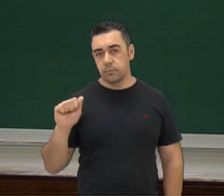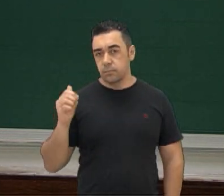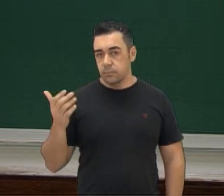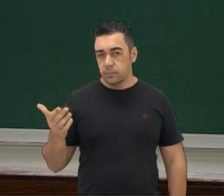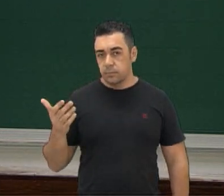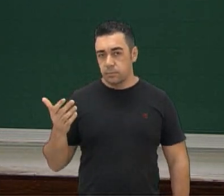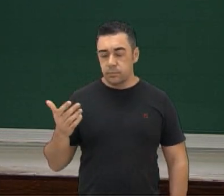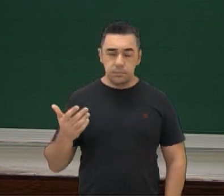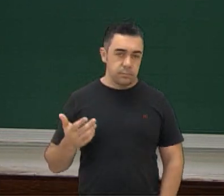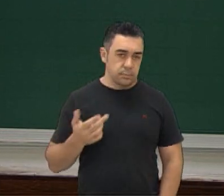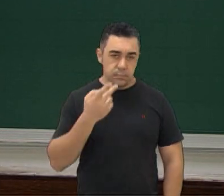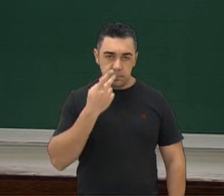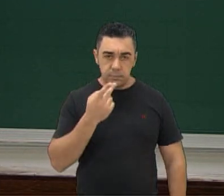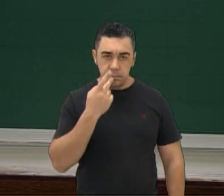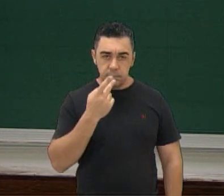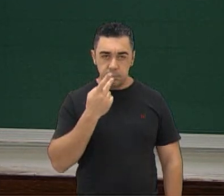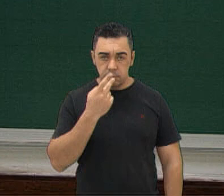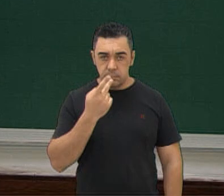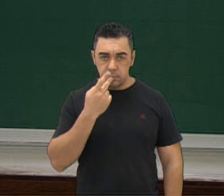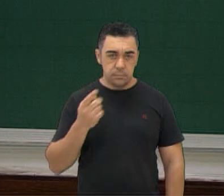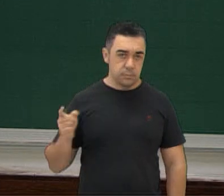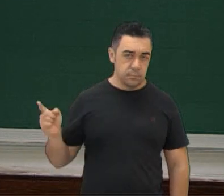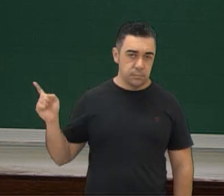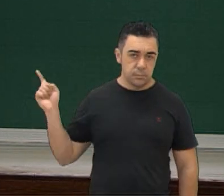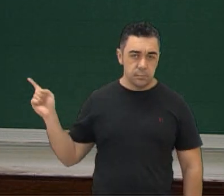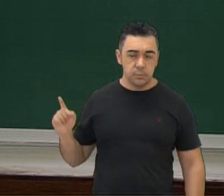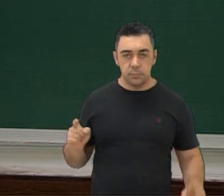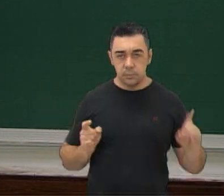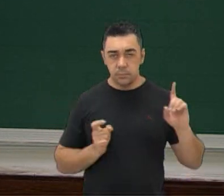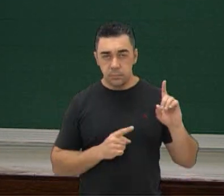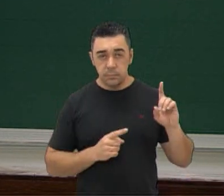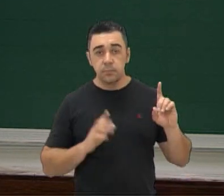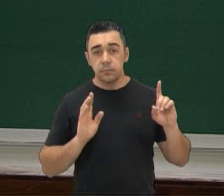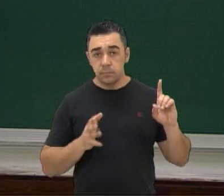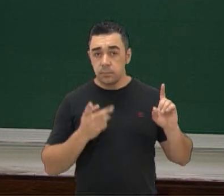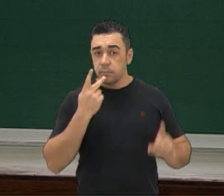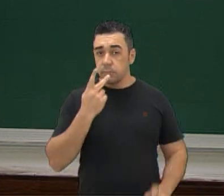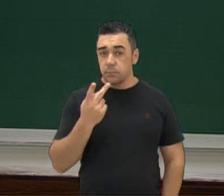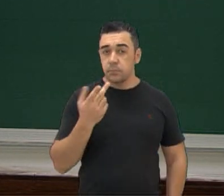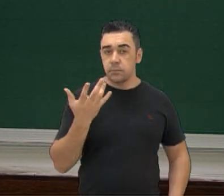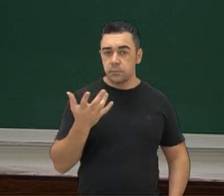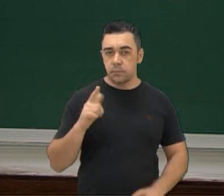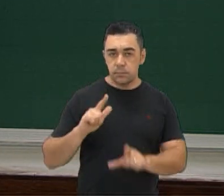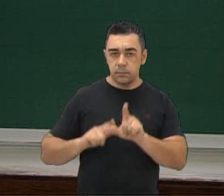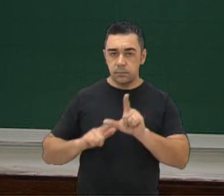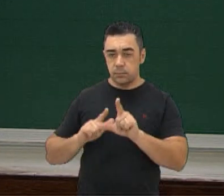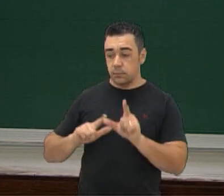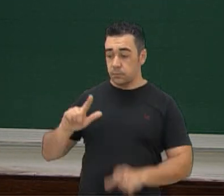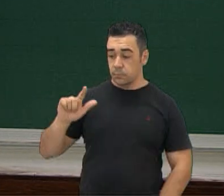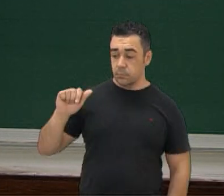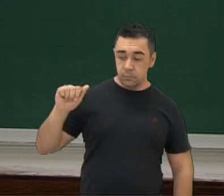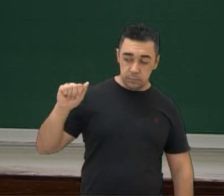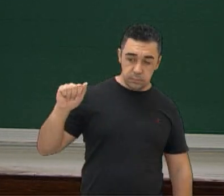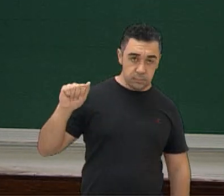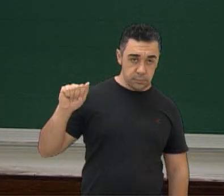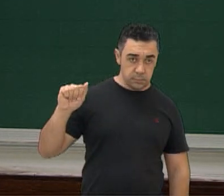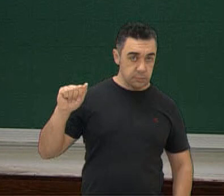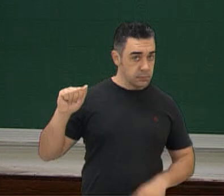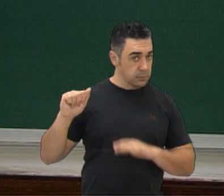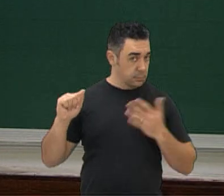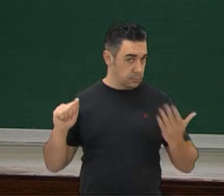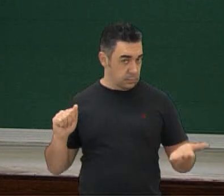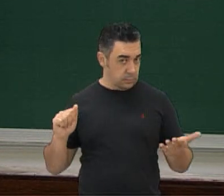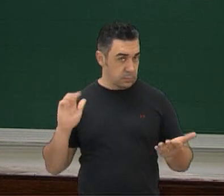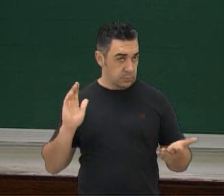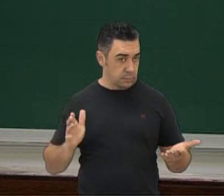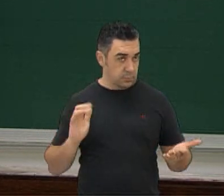falado. Nesse exercício, nessa letra D, ele já passou para vocês que esse número vai ser representado pela letra A.